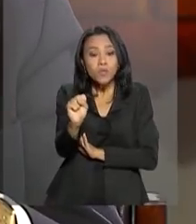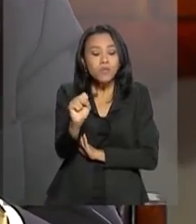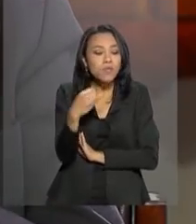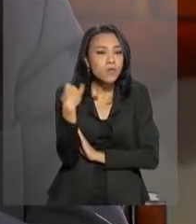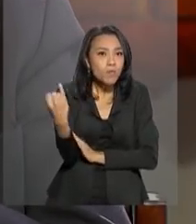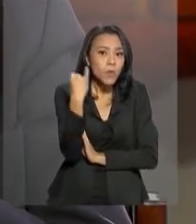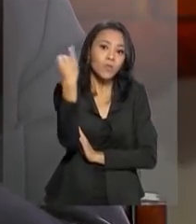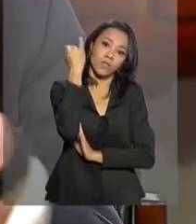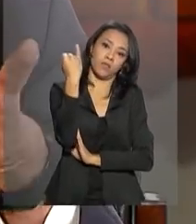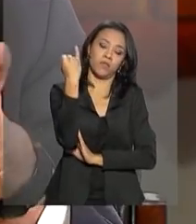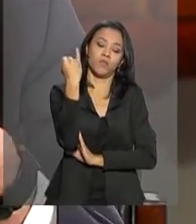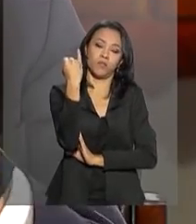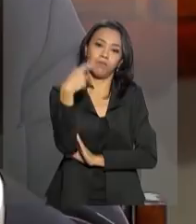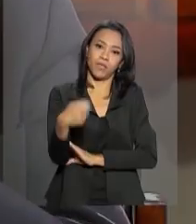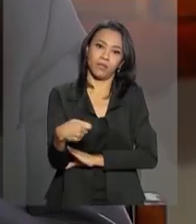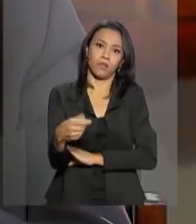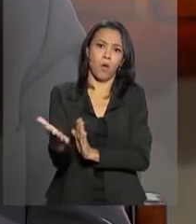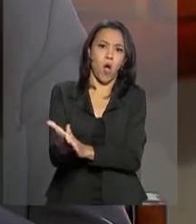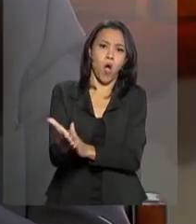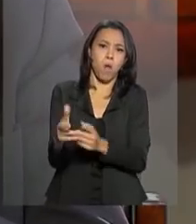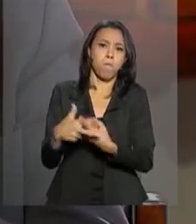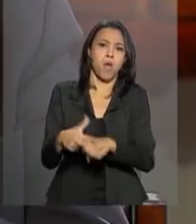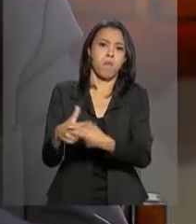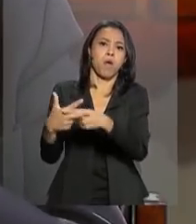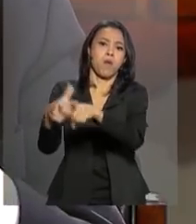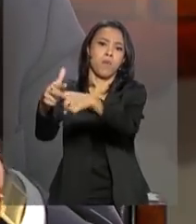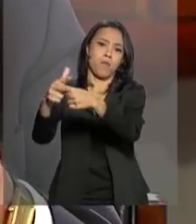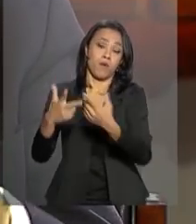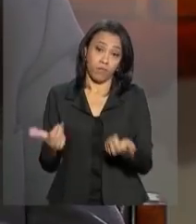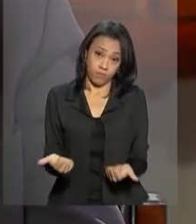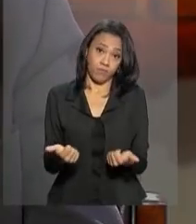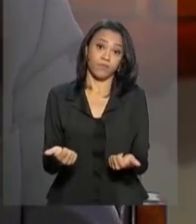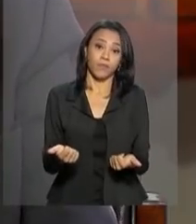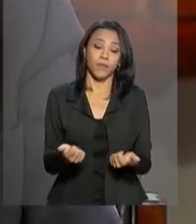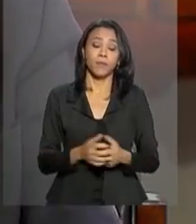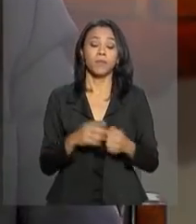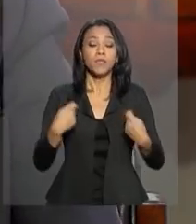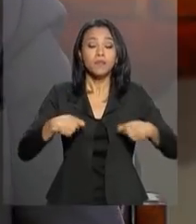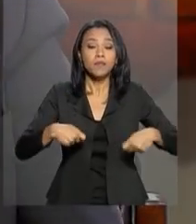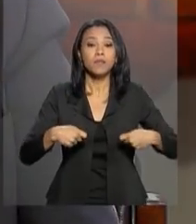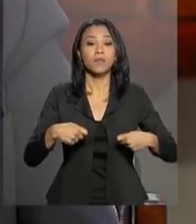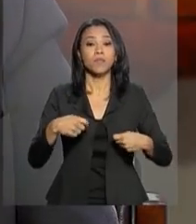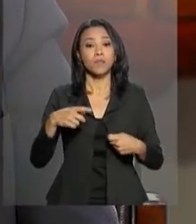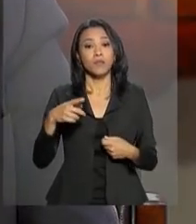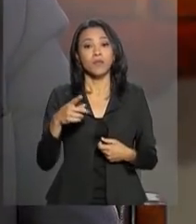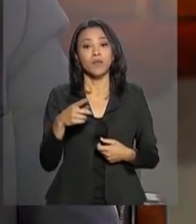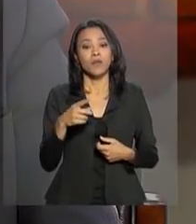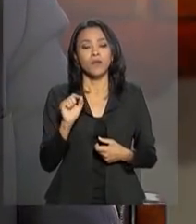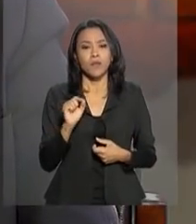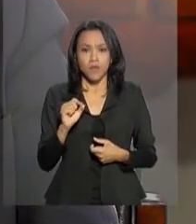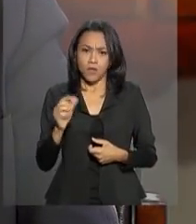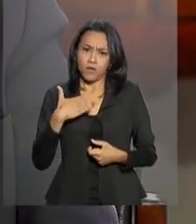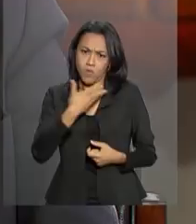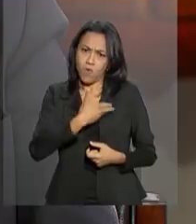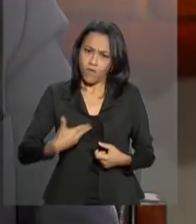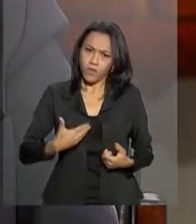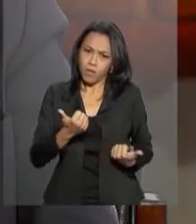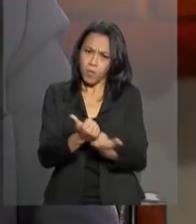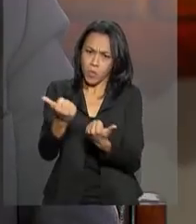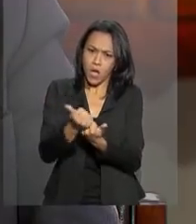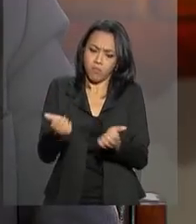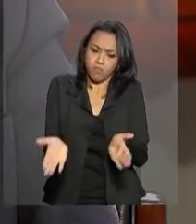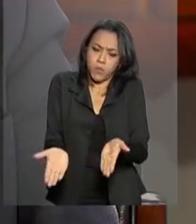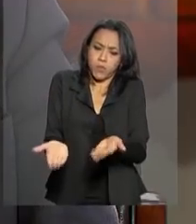fundamental. Nós temos que prestigiá-lo cada vez mais. Os governos têm, o meu inclusive, têm prestigiado esse sistema. Mas